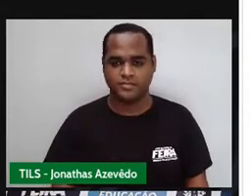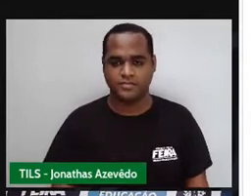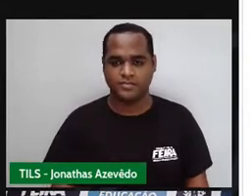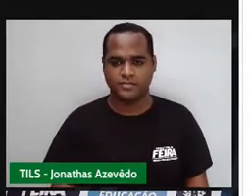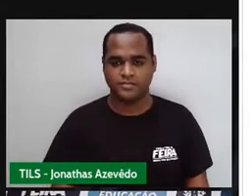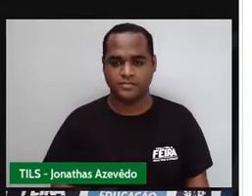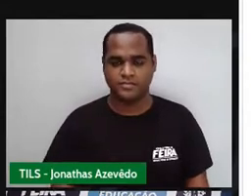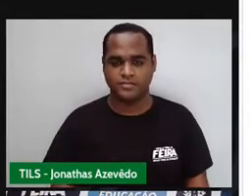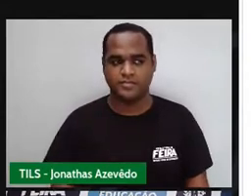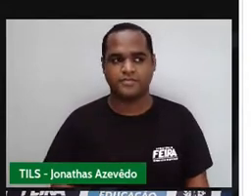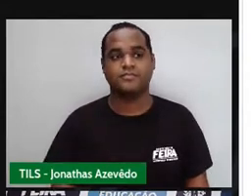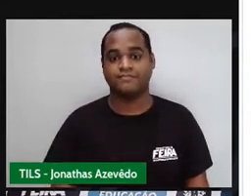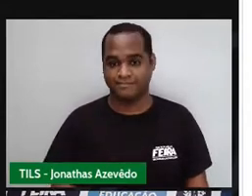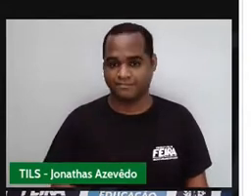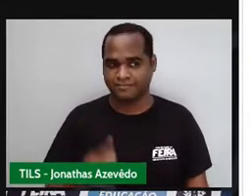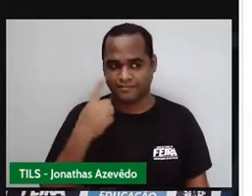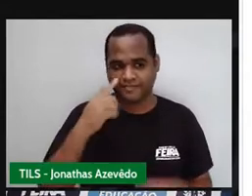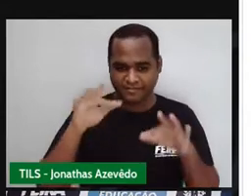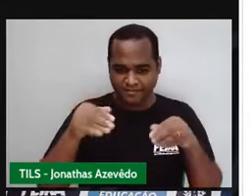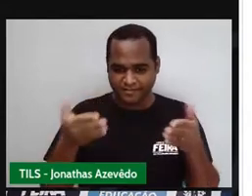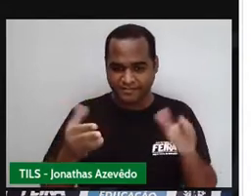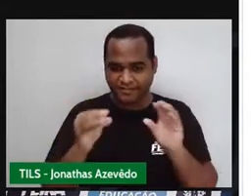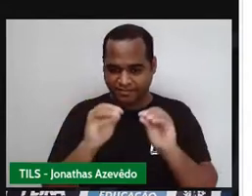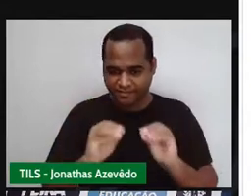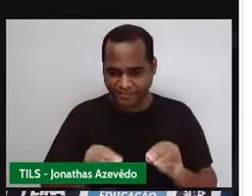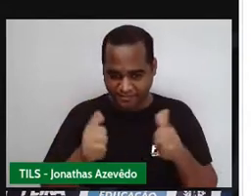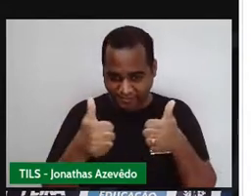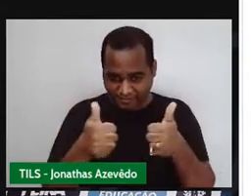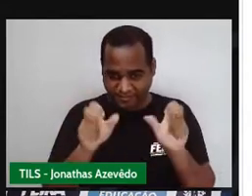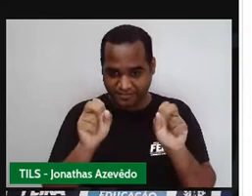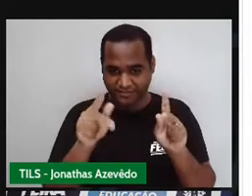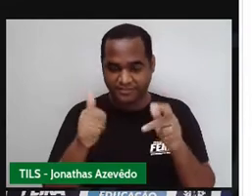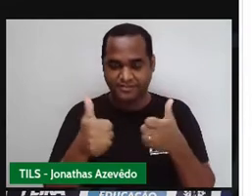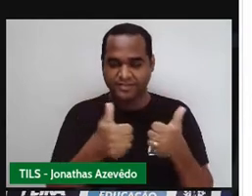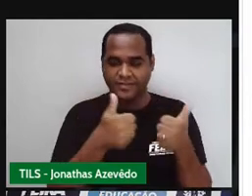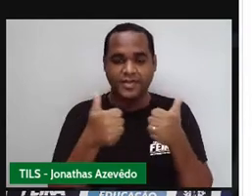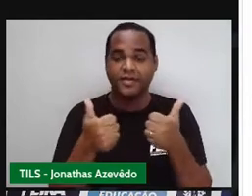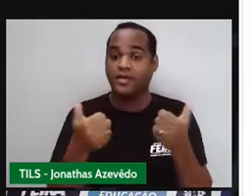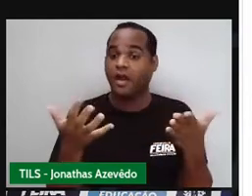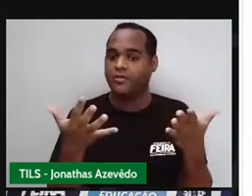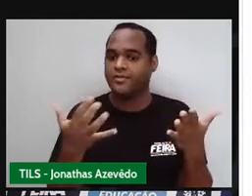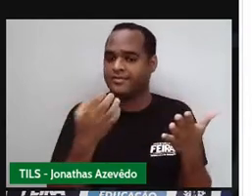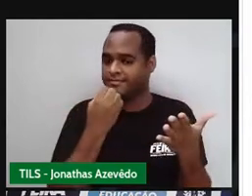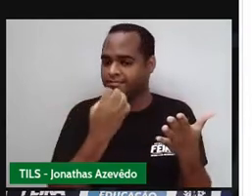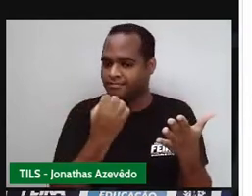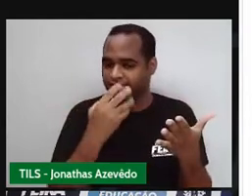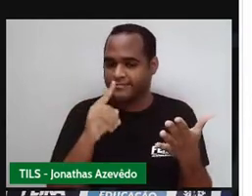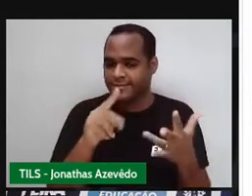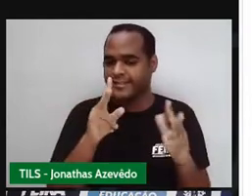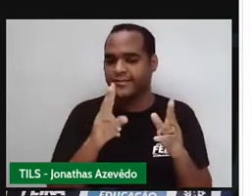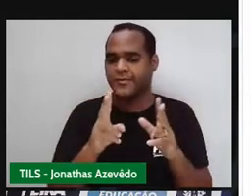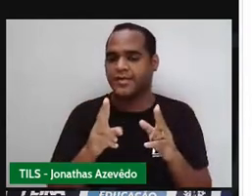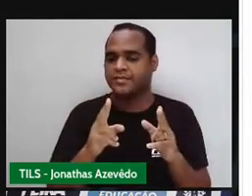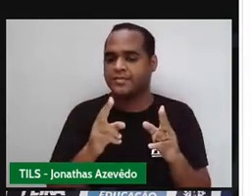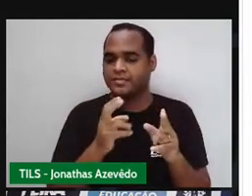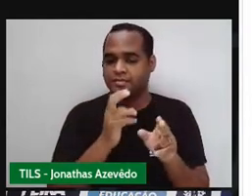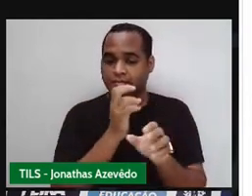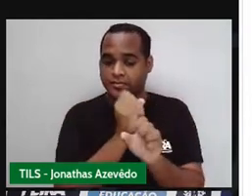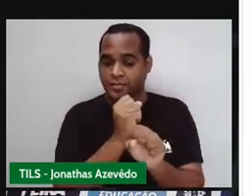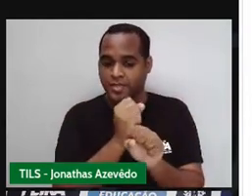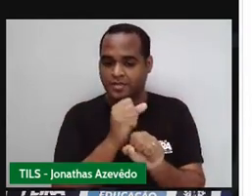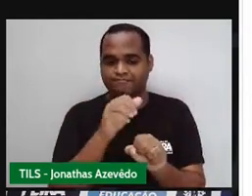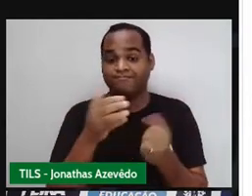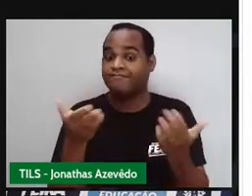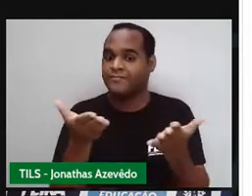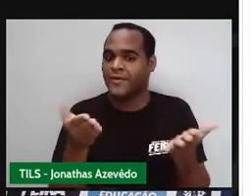e o cara lá no final pronto pô e é isso aí e isso vai dar igual a quanto agora